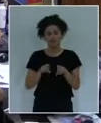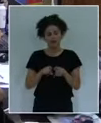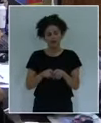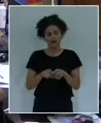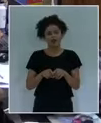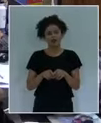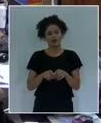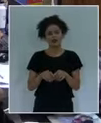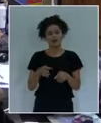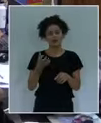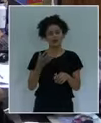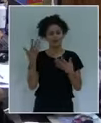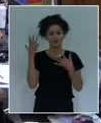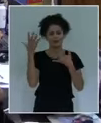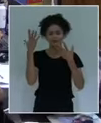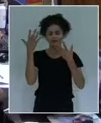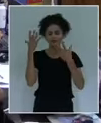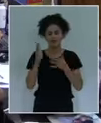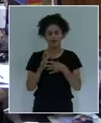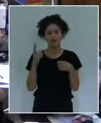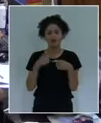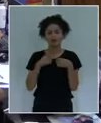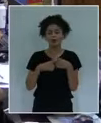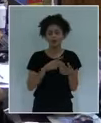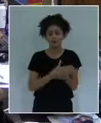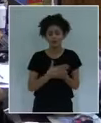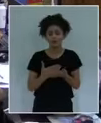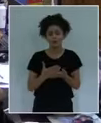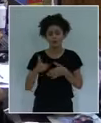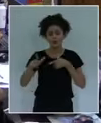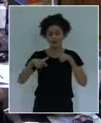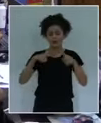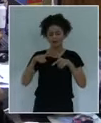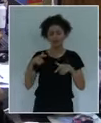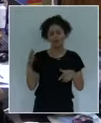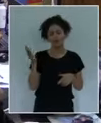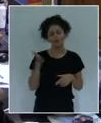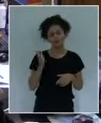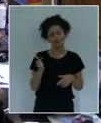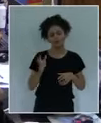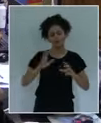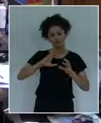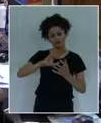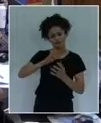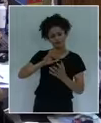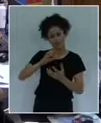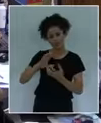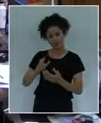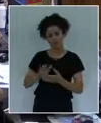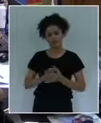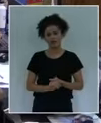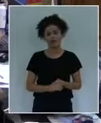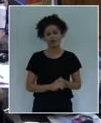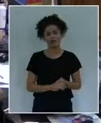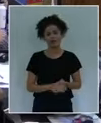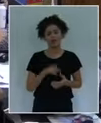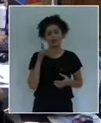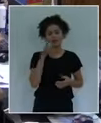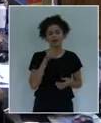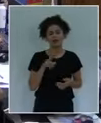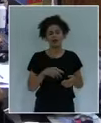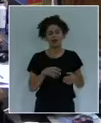os poucos danos que nós tivemos, como é o caso da Beira Rio. Você citou a ponte lá em Voaçu, caiu uma ponte. Do lado lá também